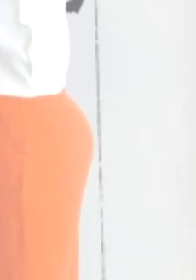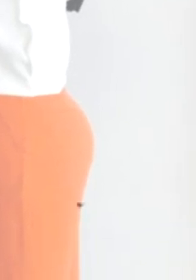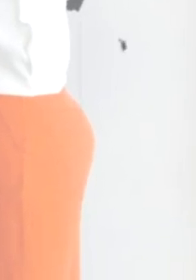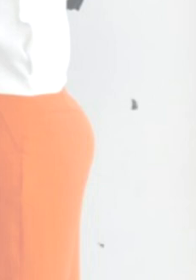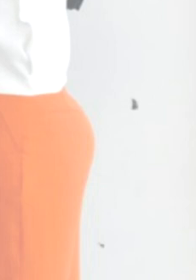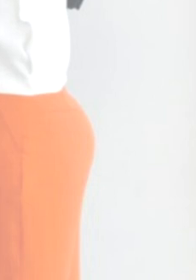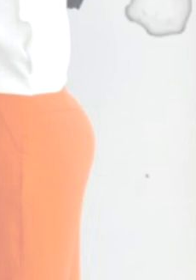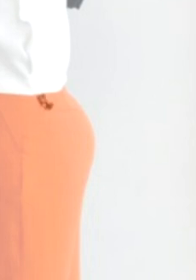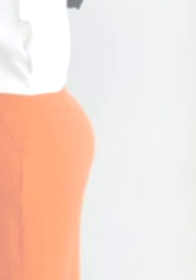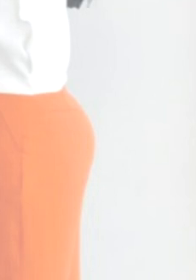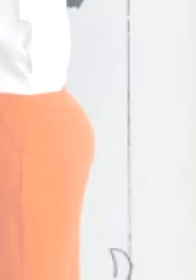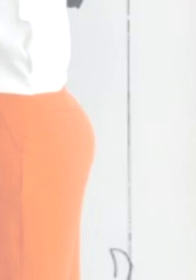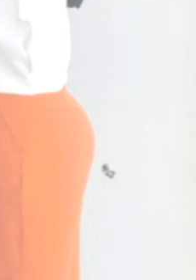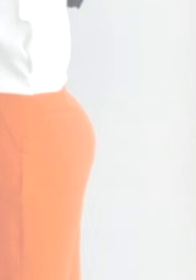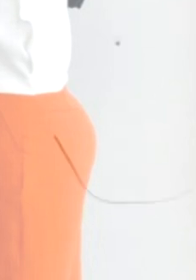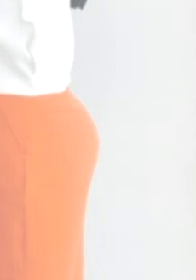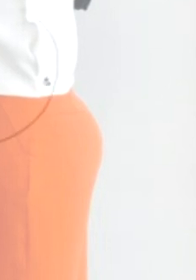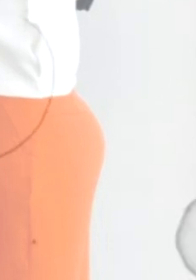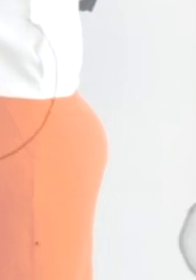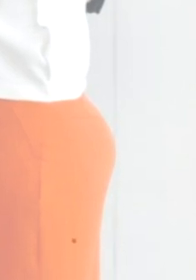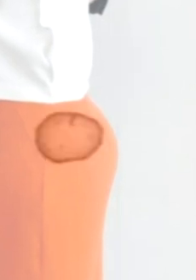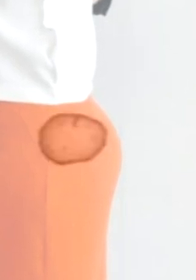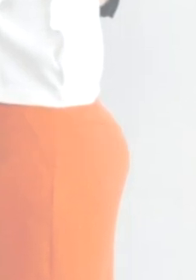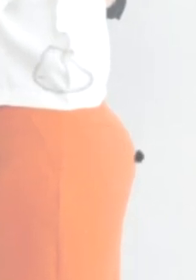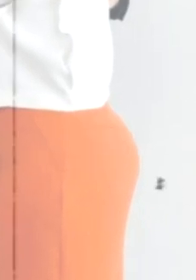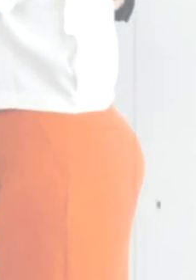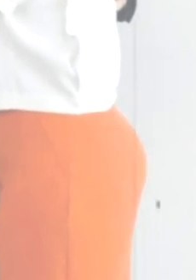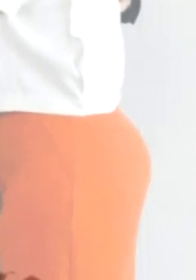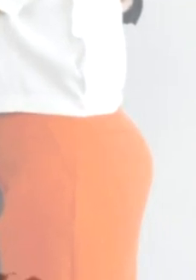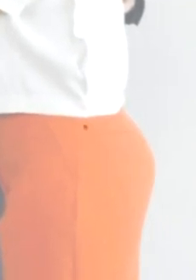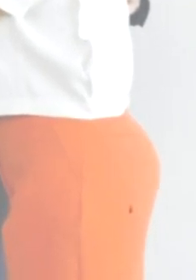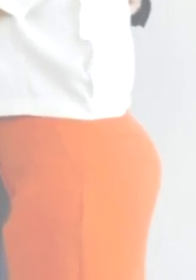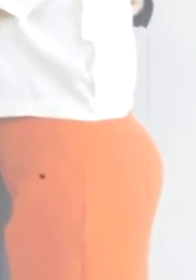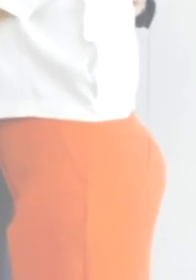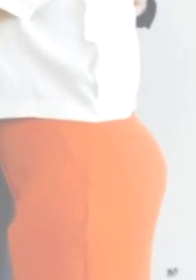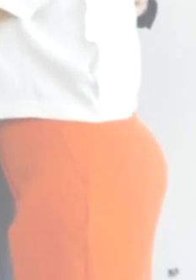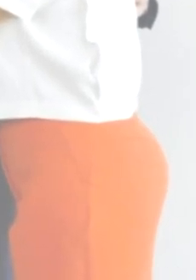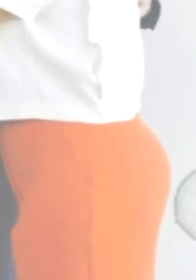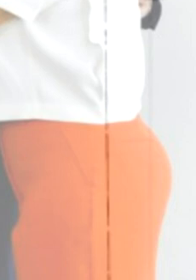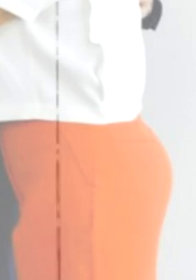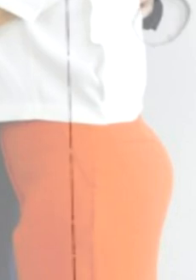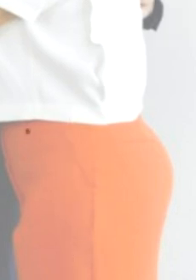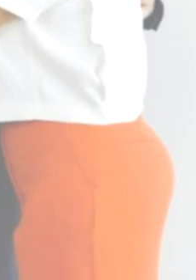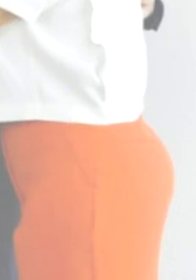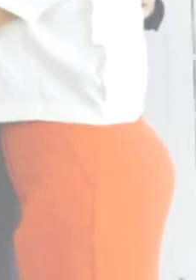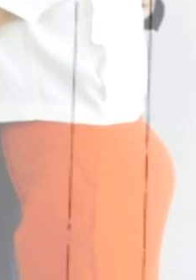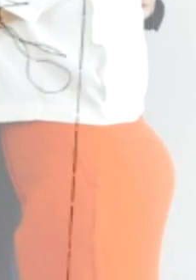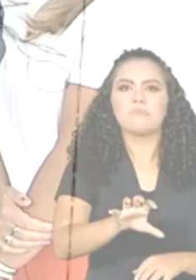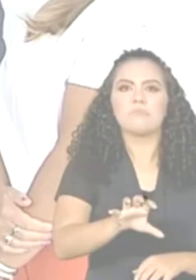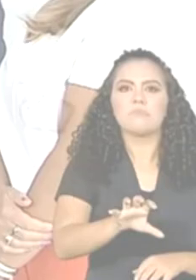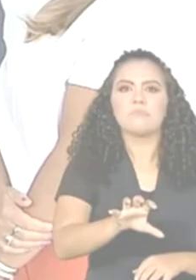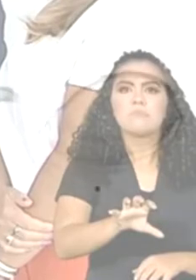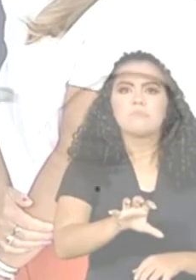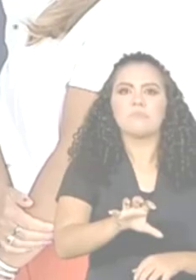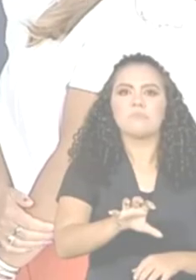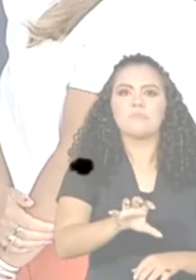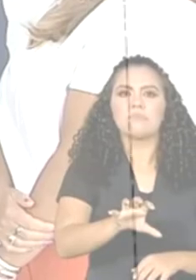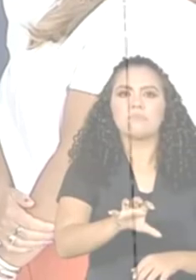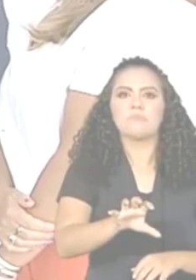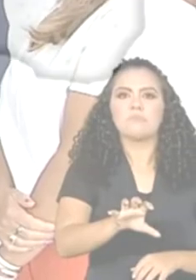sociedade, demonstra o seu amor ao nosso país, ao nosso Brasil. Desejo a ele toda a sorte do